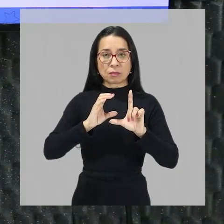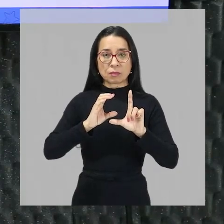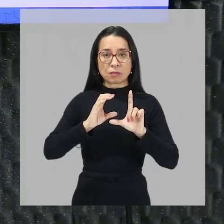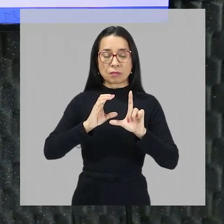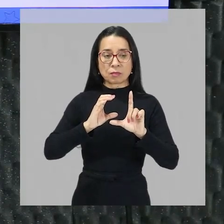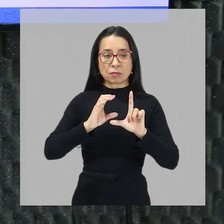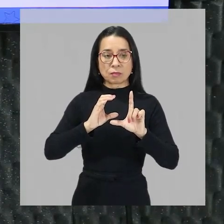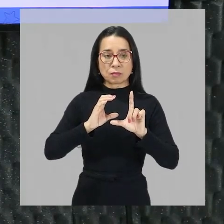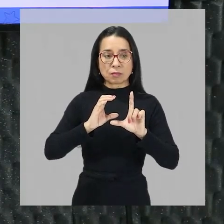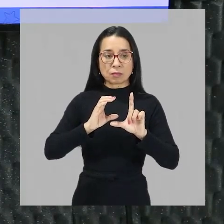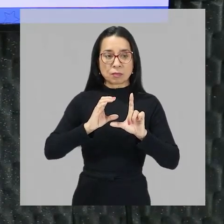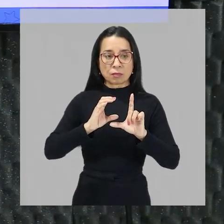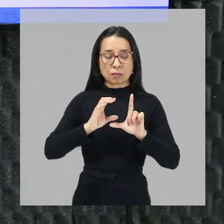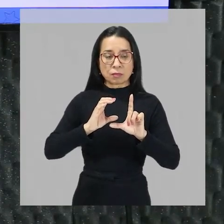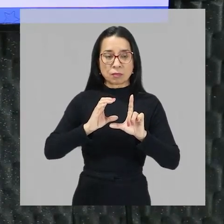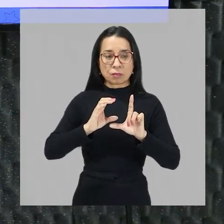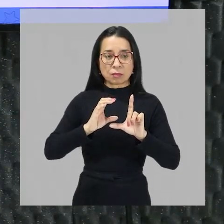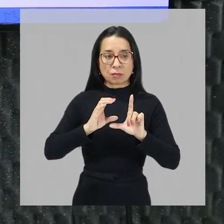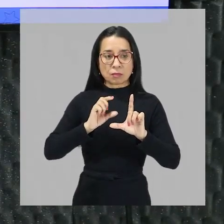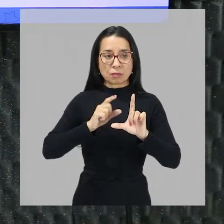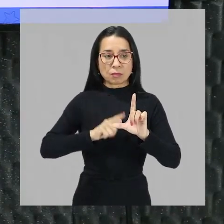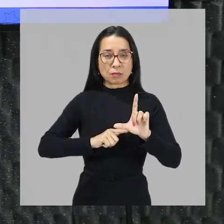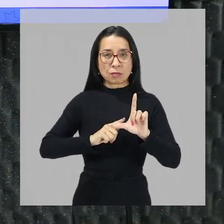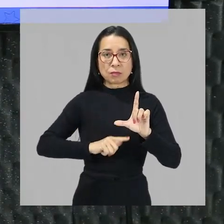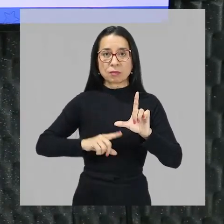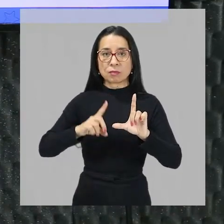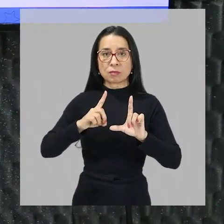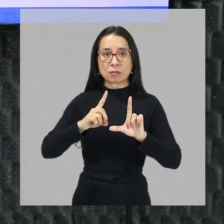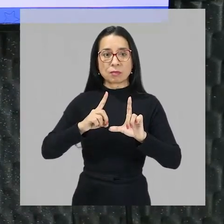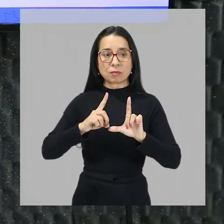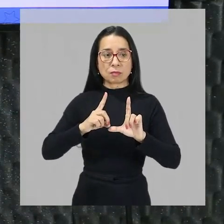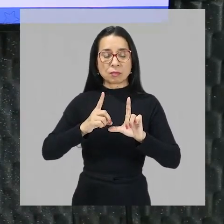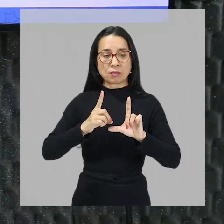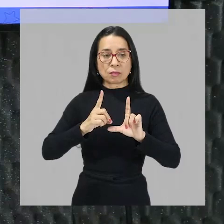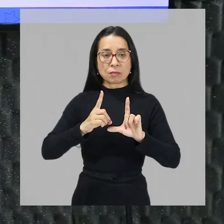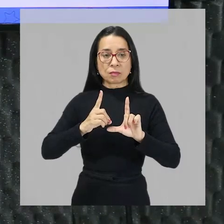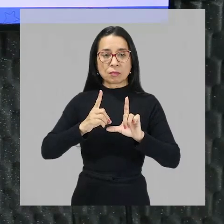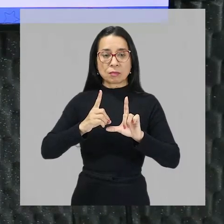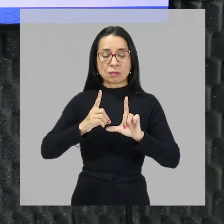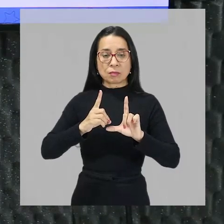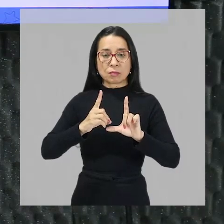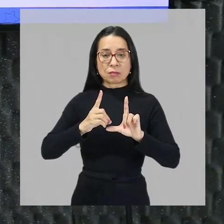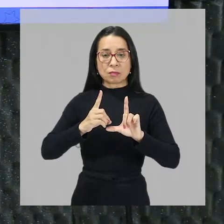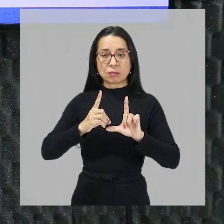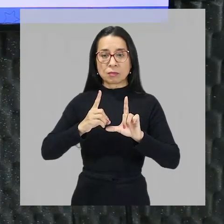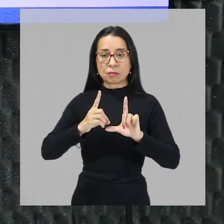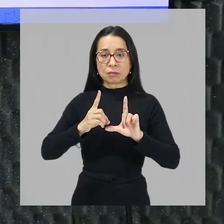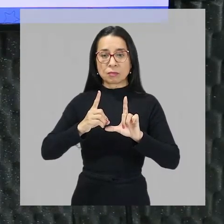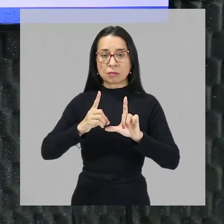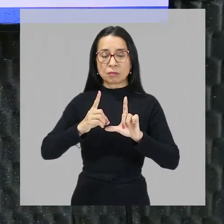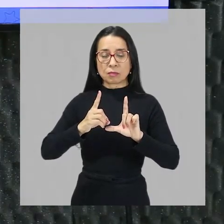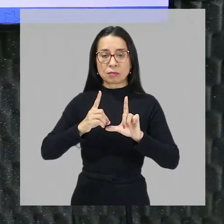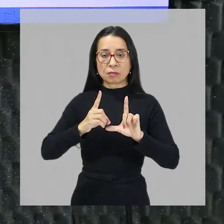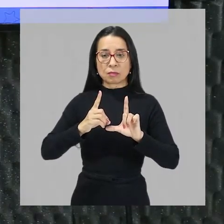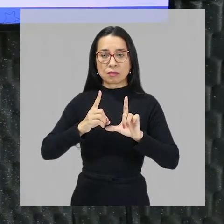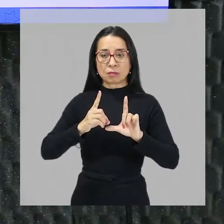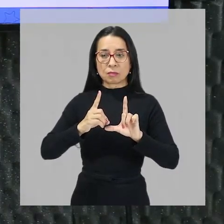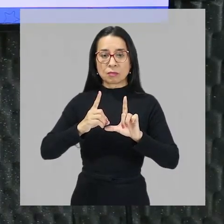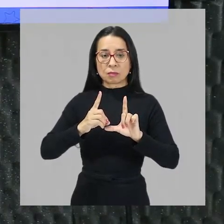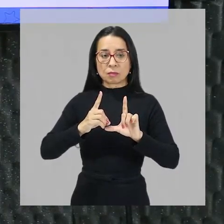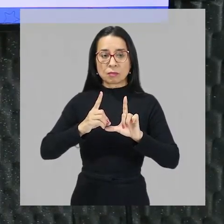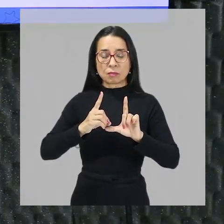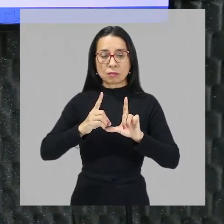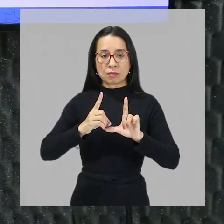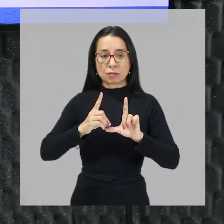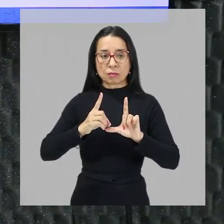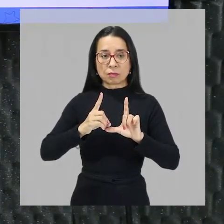a carga tributária continua muito alta no país, nesse momento. Reformulação do acesso ao ensino superior, não se vê.